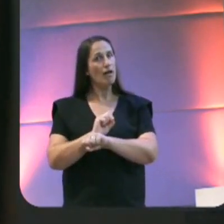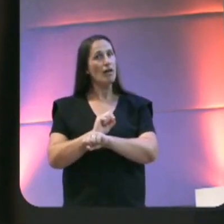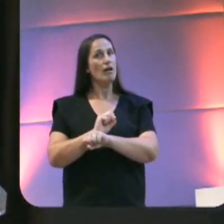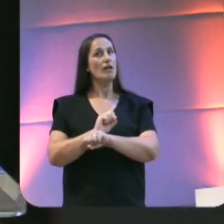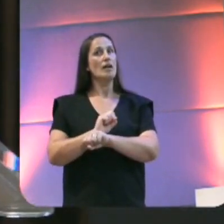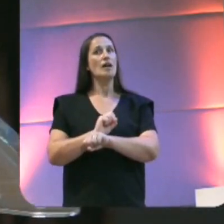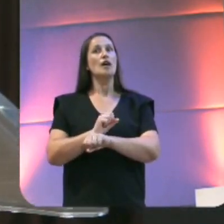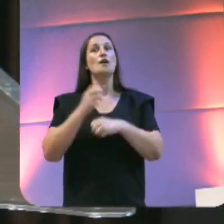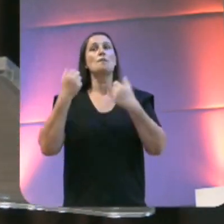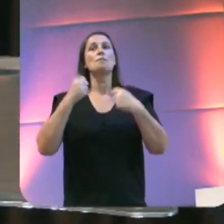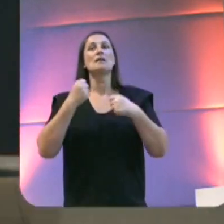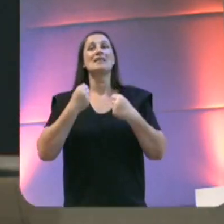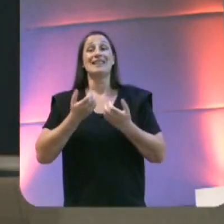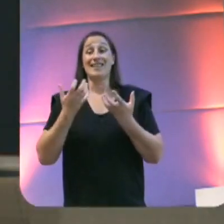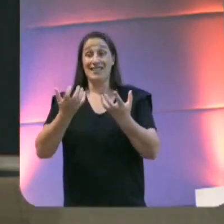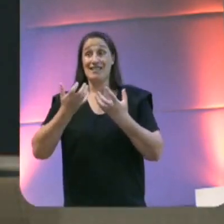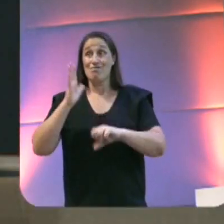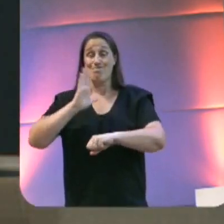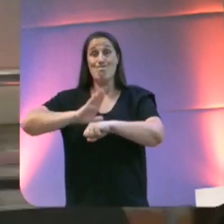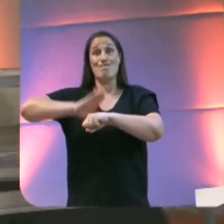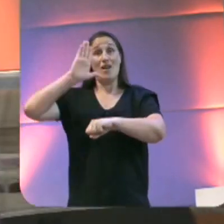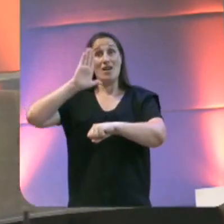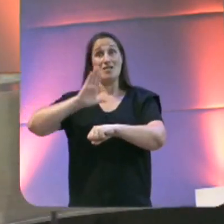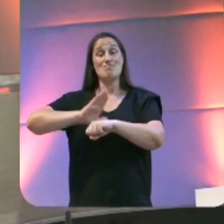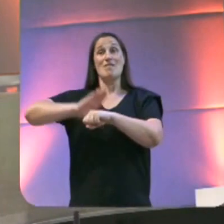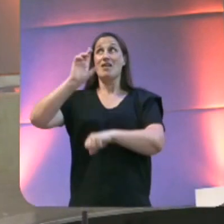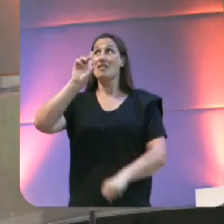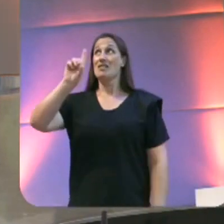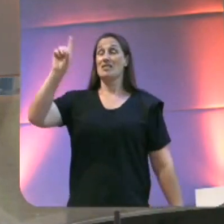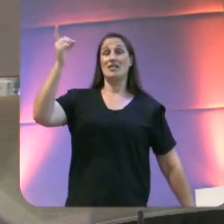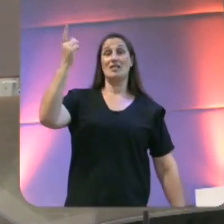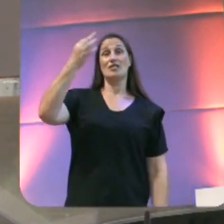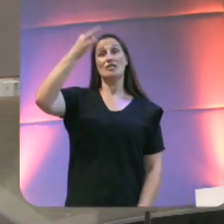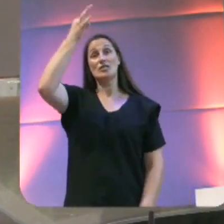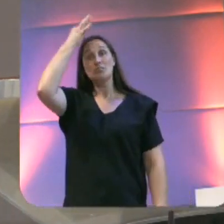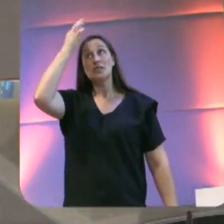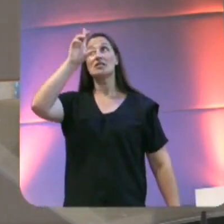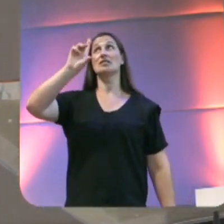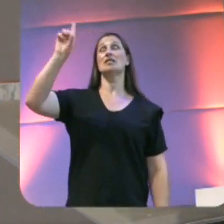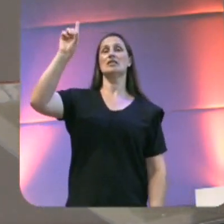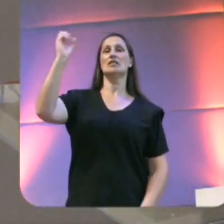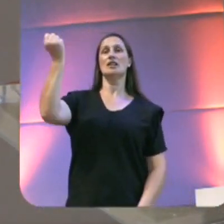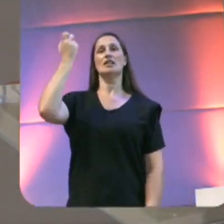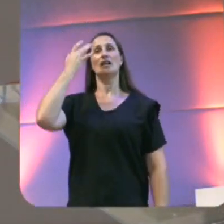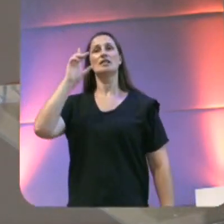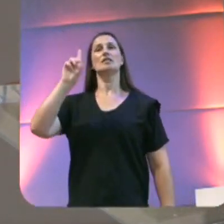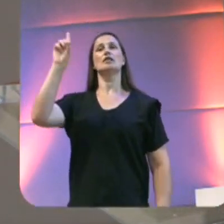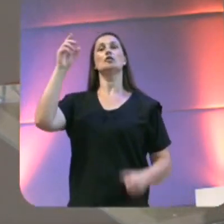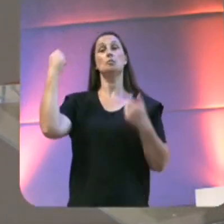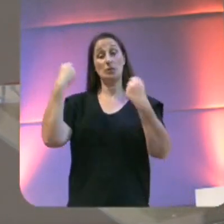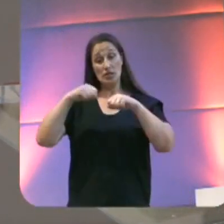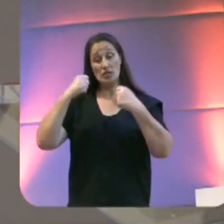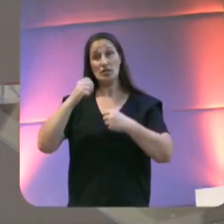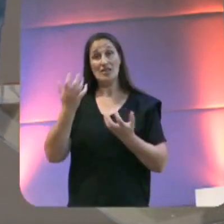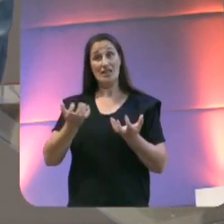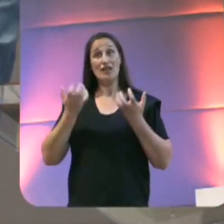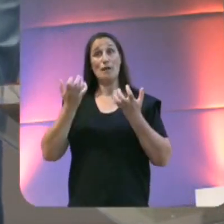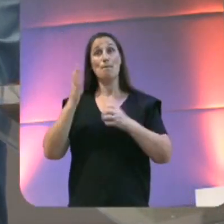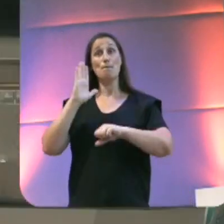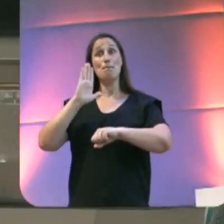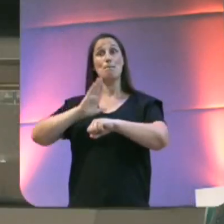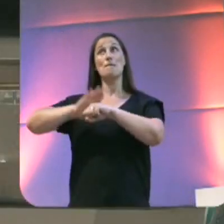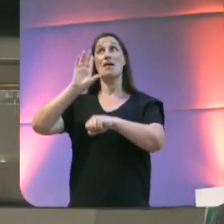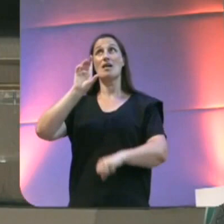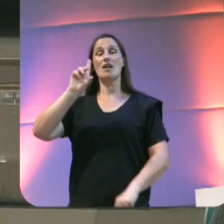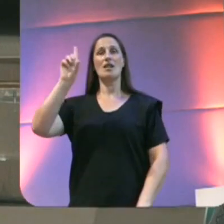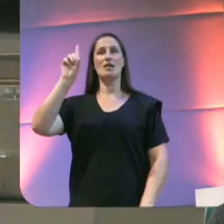E por se contentarem com o que têm, do Espírito de Deus, da graça de Deus, deixam de buscar mais.